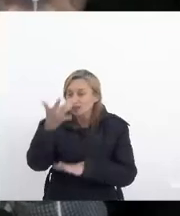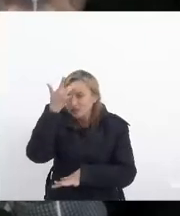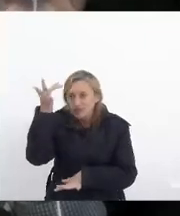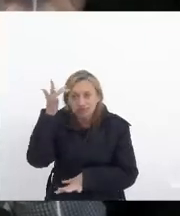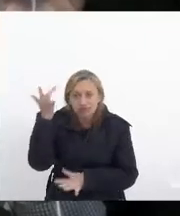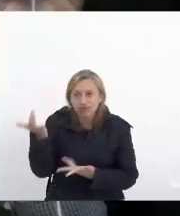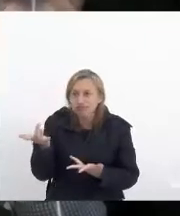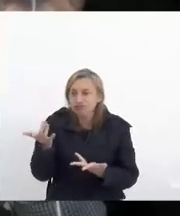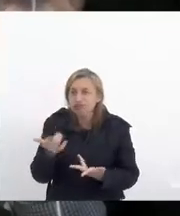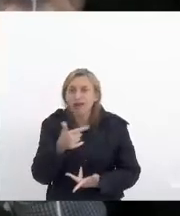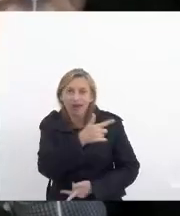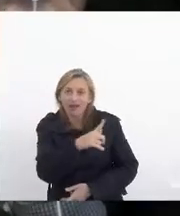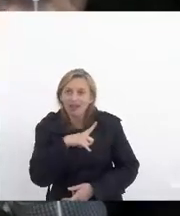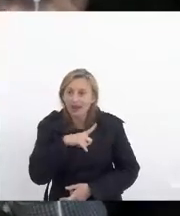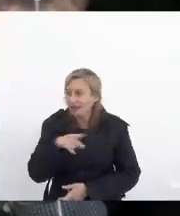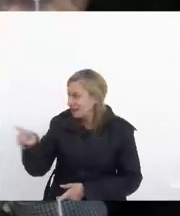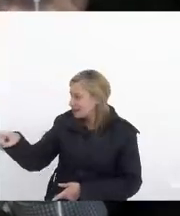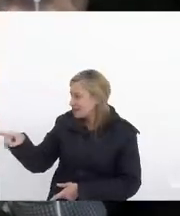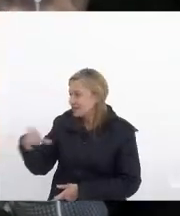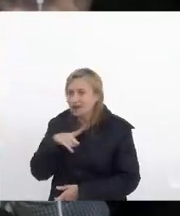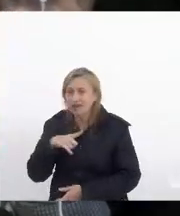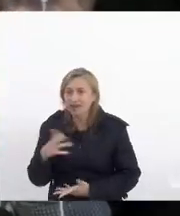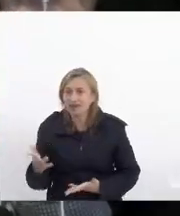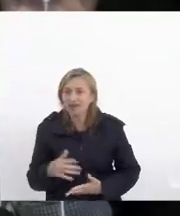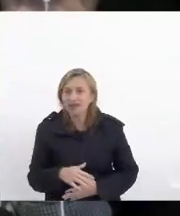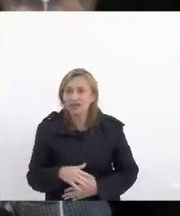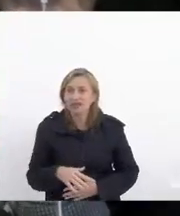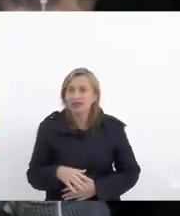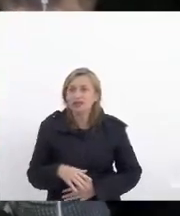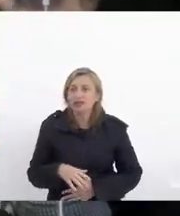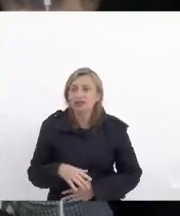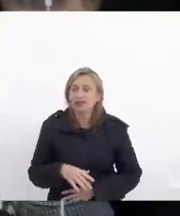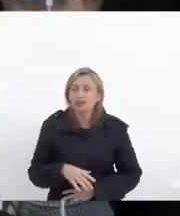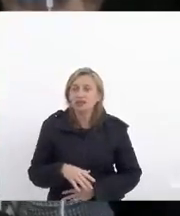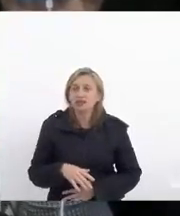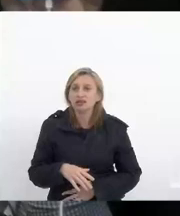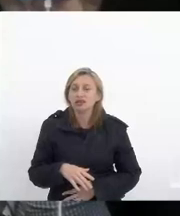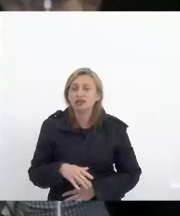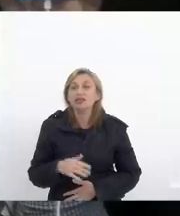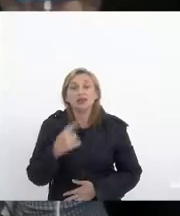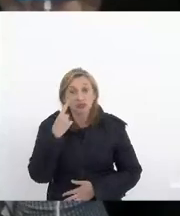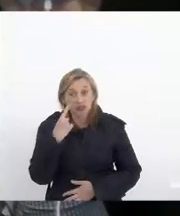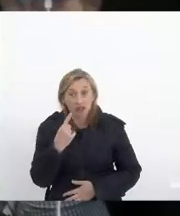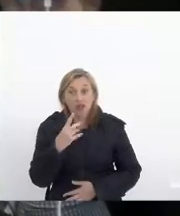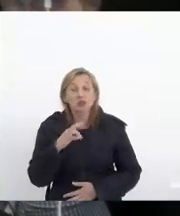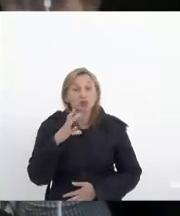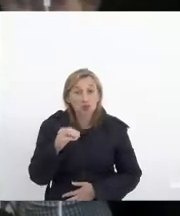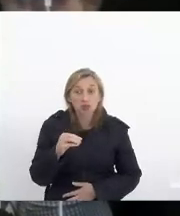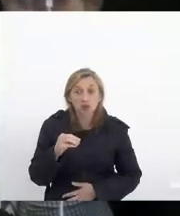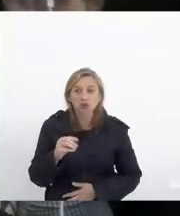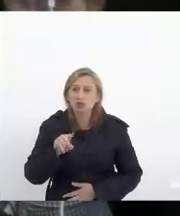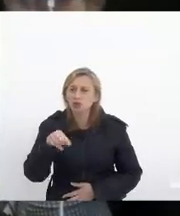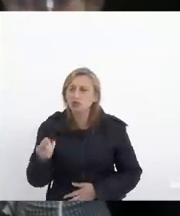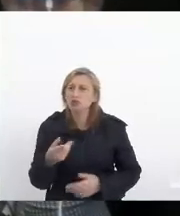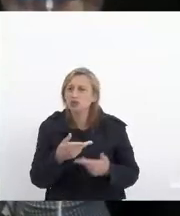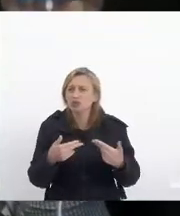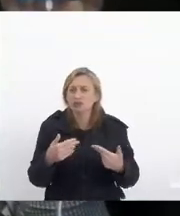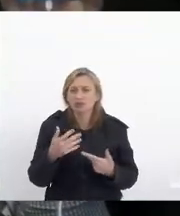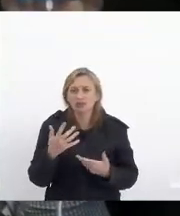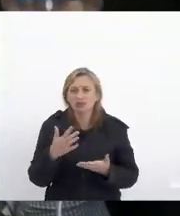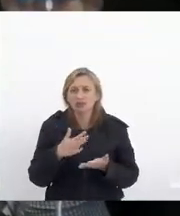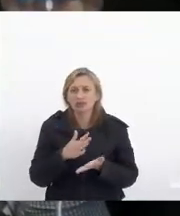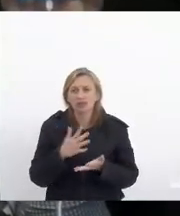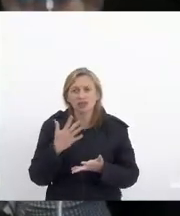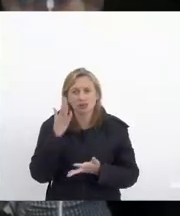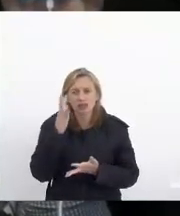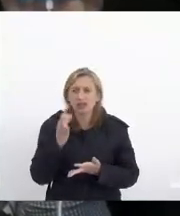de surto. Ela tem, essa e tem. Então, eu acho que também tinha que ser visto isso. Uma outra coisa, eu sei que não tem nada a ver,